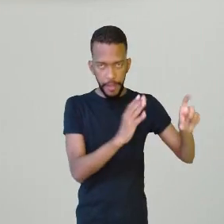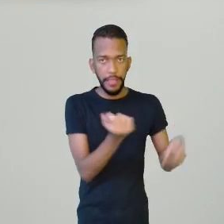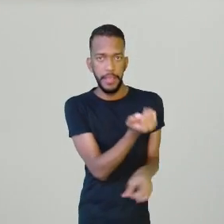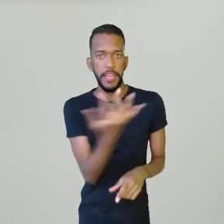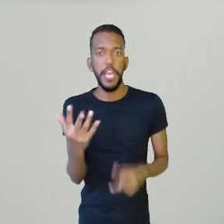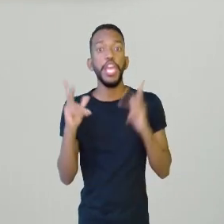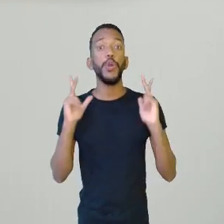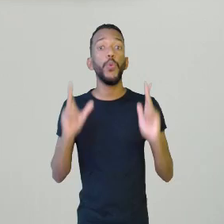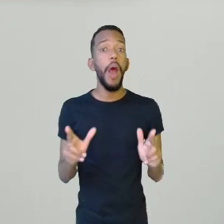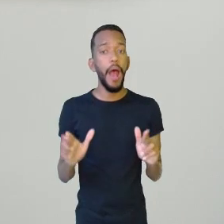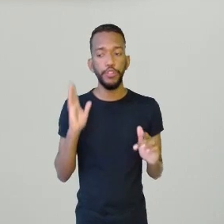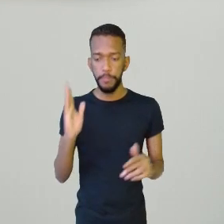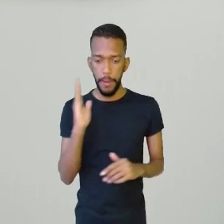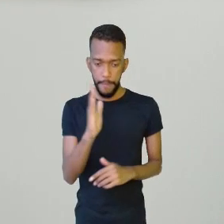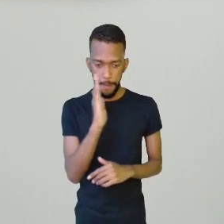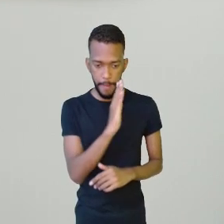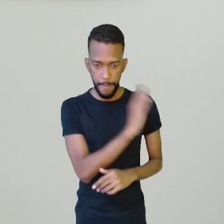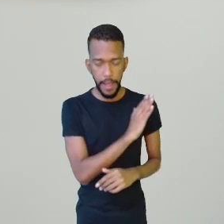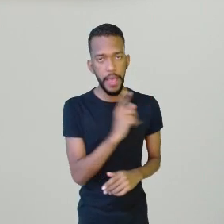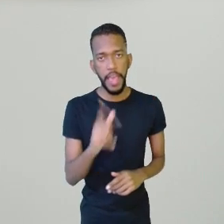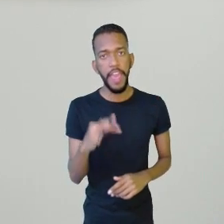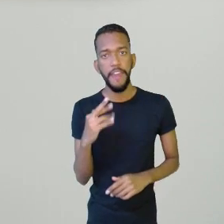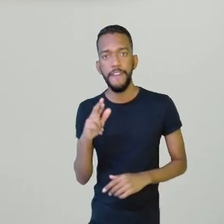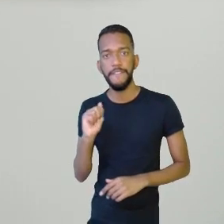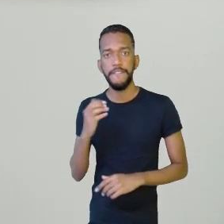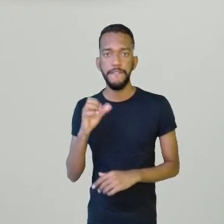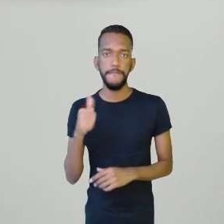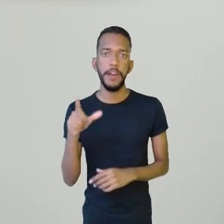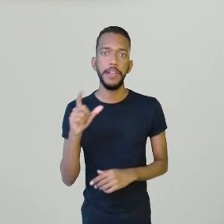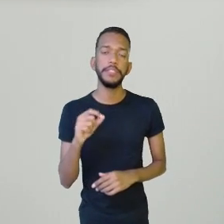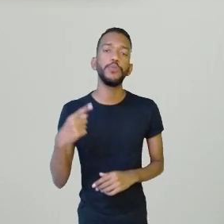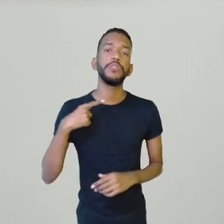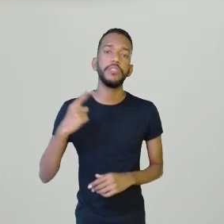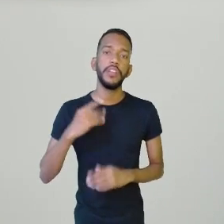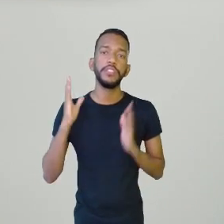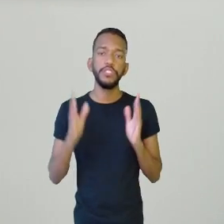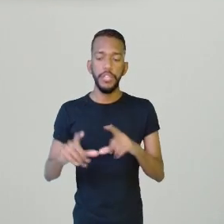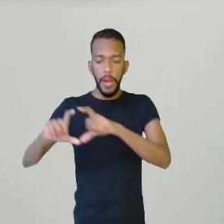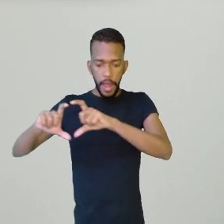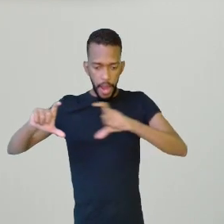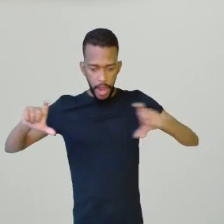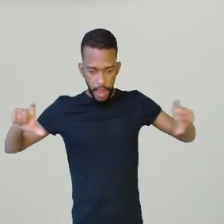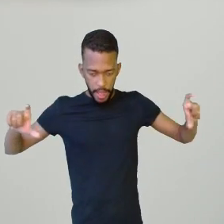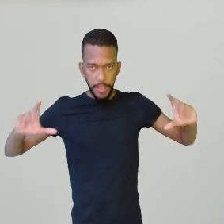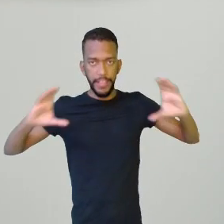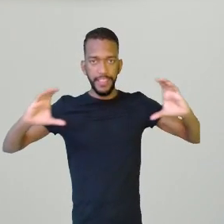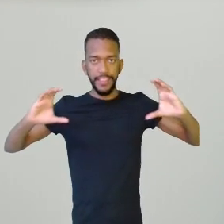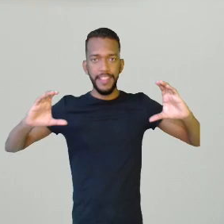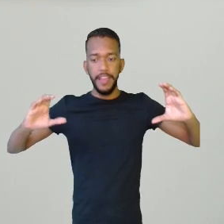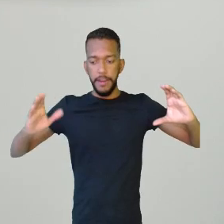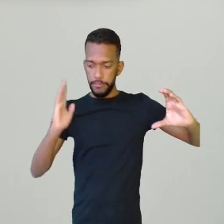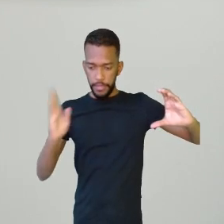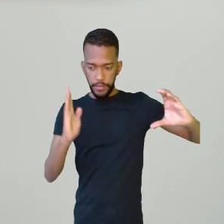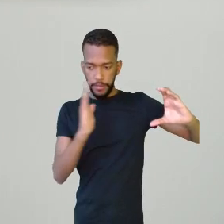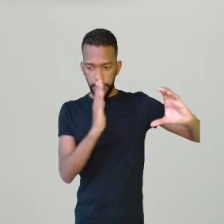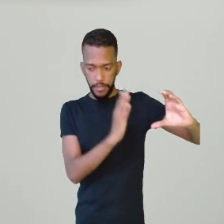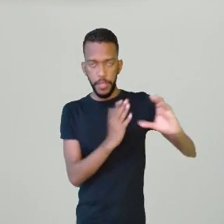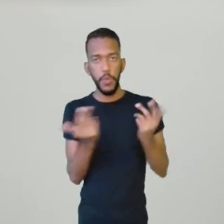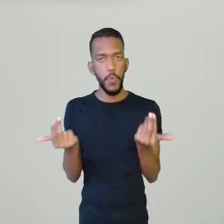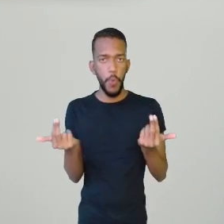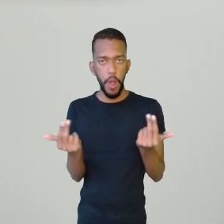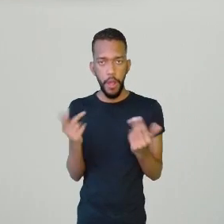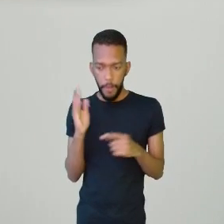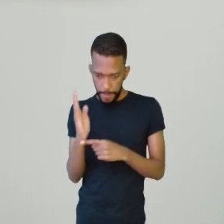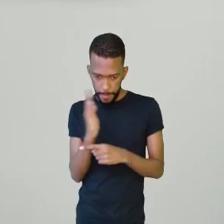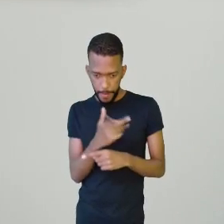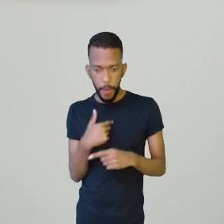em partes iguais. Isso é fração. Quando eu tenho o inteiro dividido em partes iguais, eu